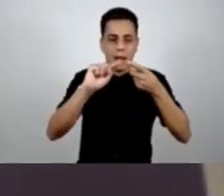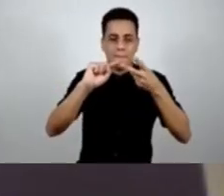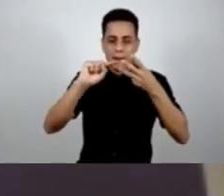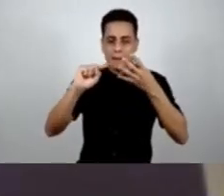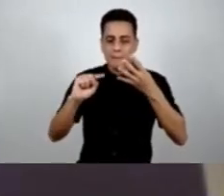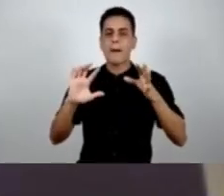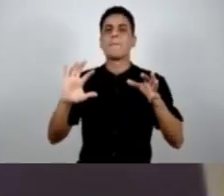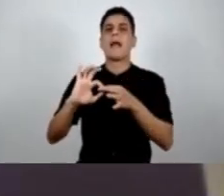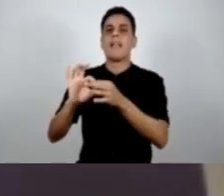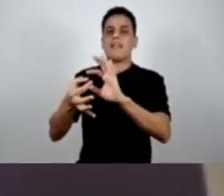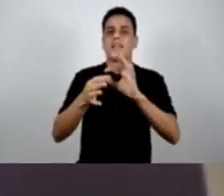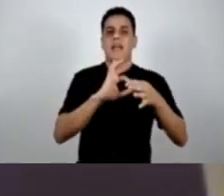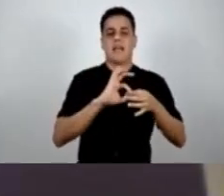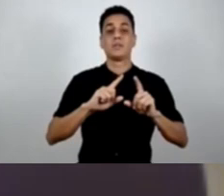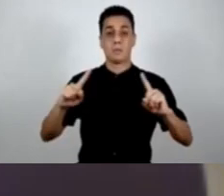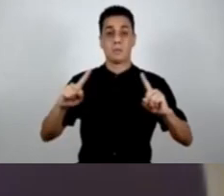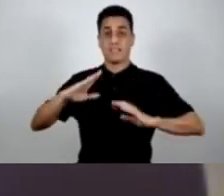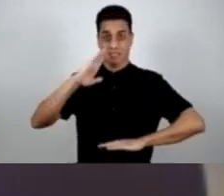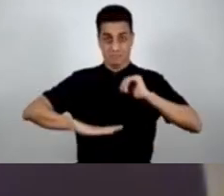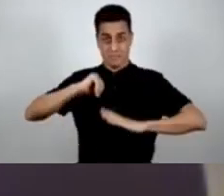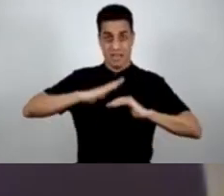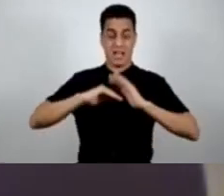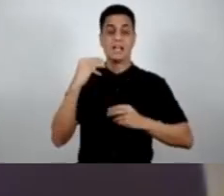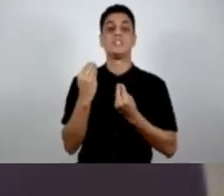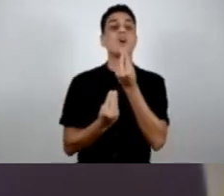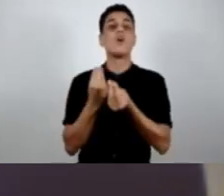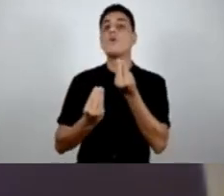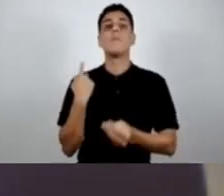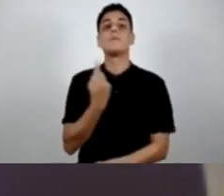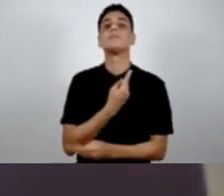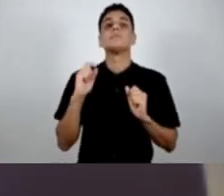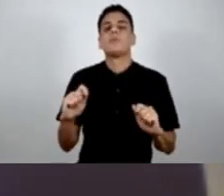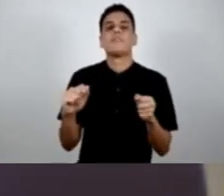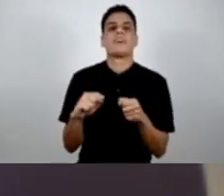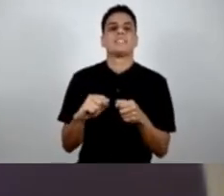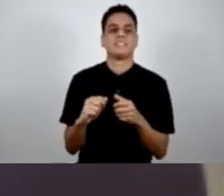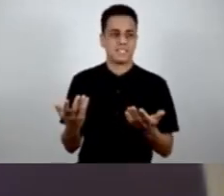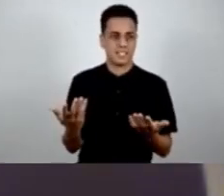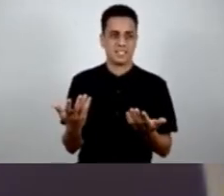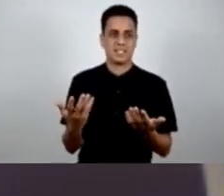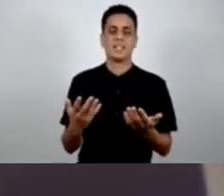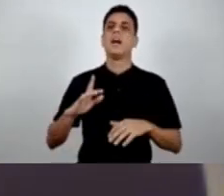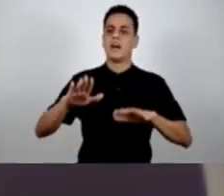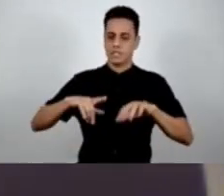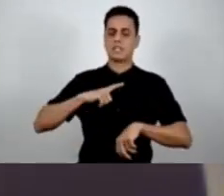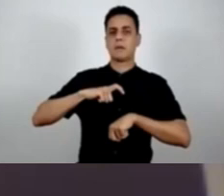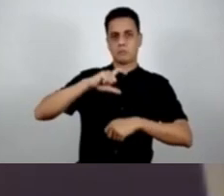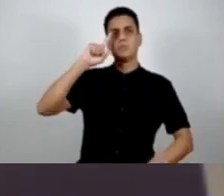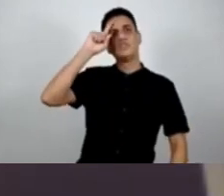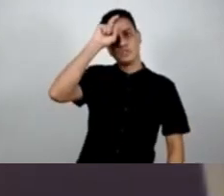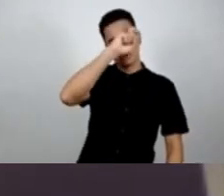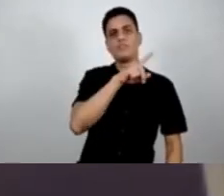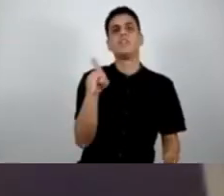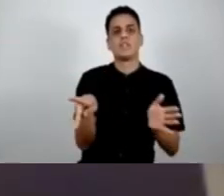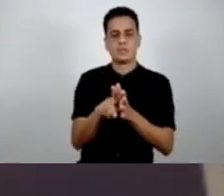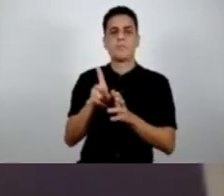alinhados, mas na prática, como podemos fazer isso, particularmente em momentos difíceis de um país,